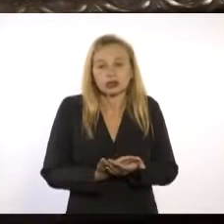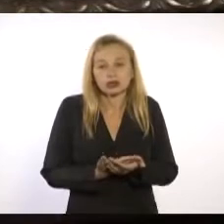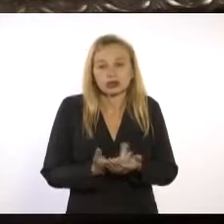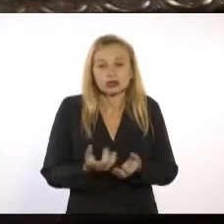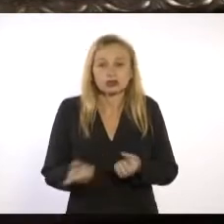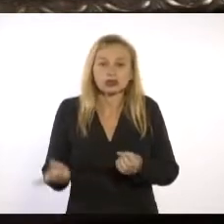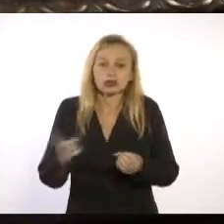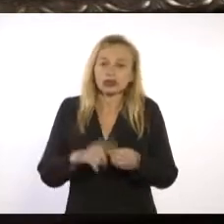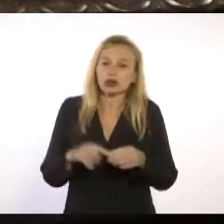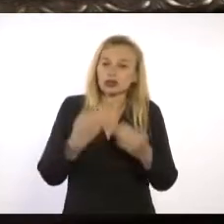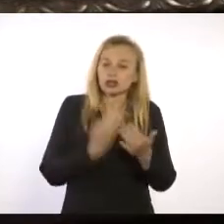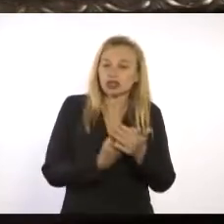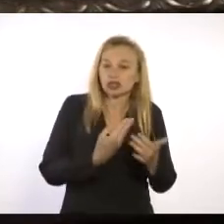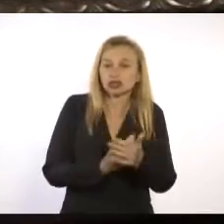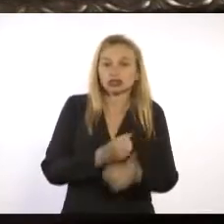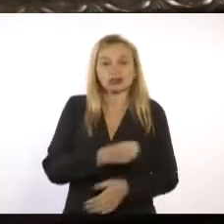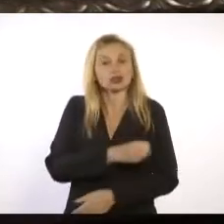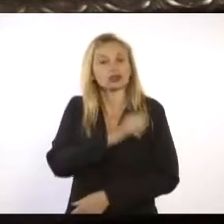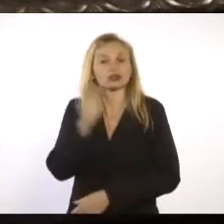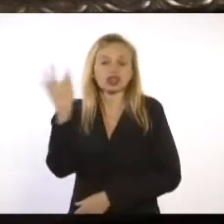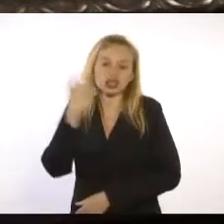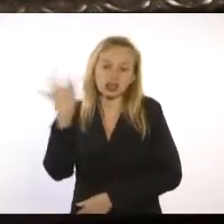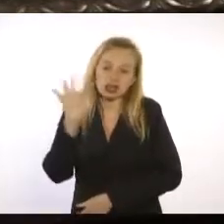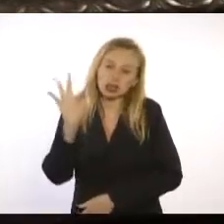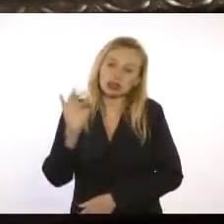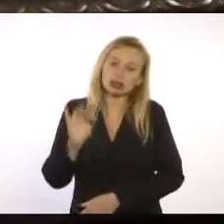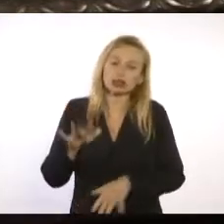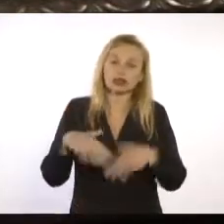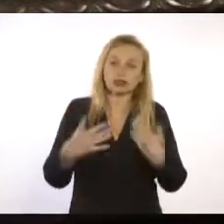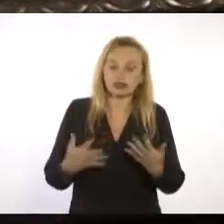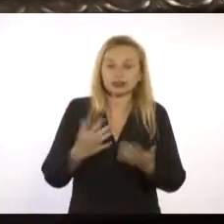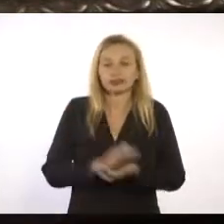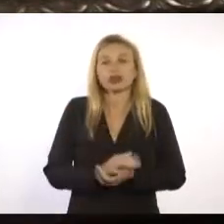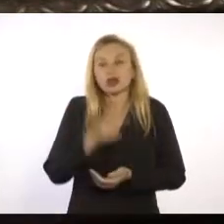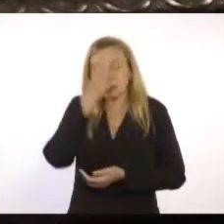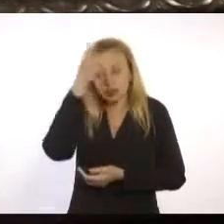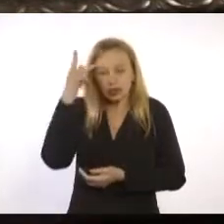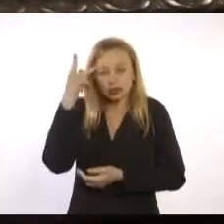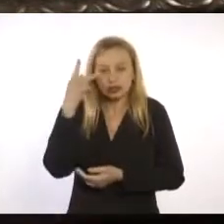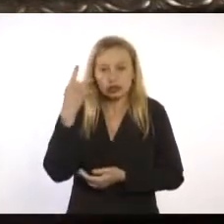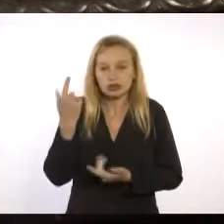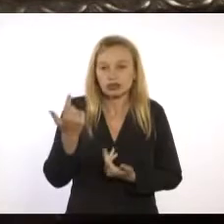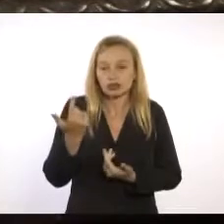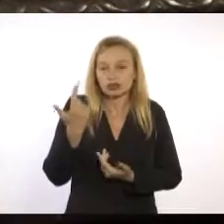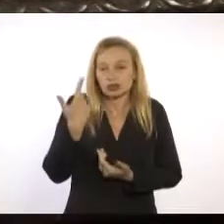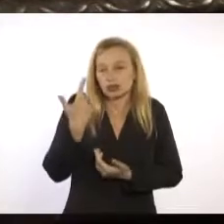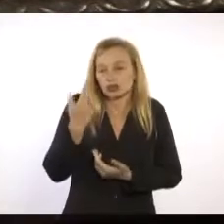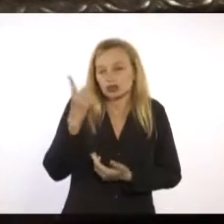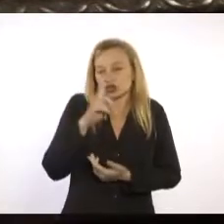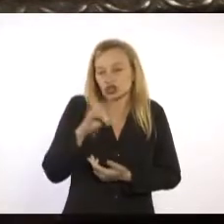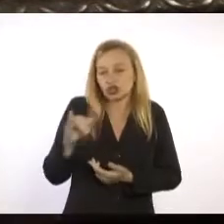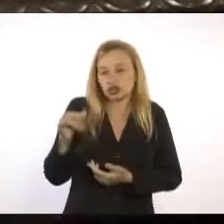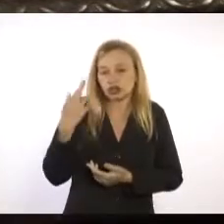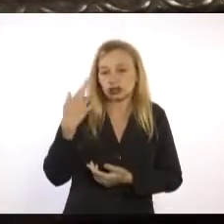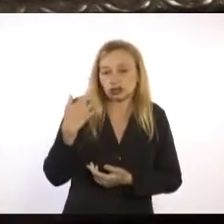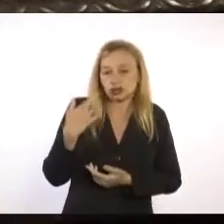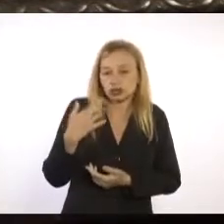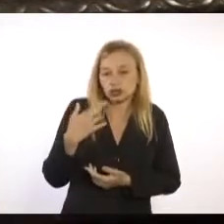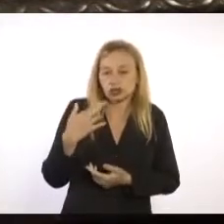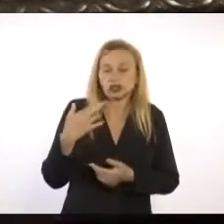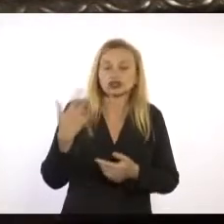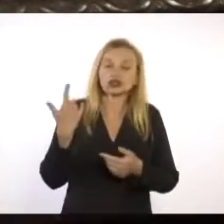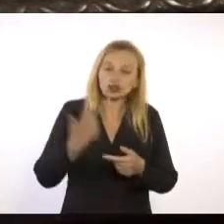às aulas, nas universidades, enfim. Pessoas que tiveram o seu cotidiano, mais uma vez,